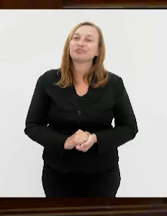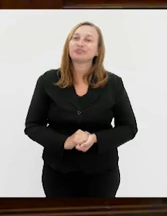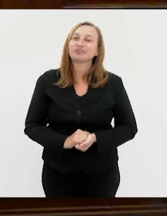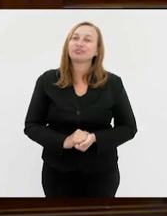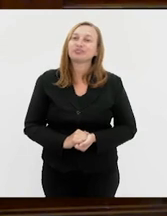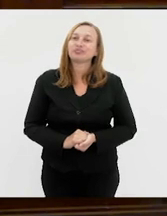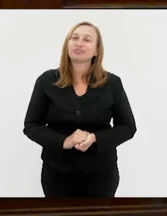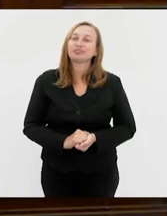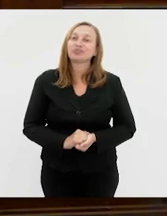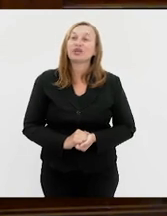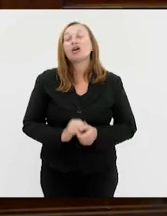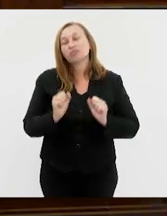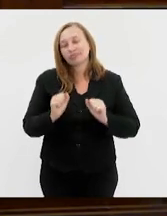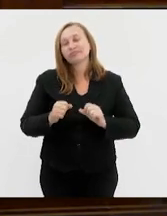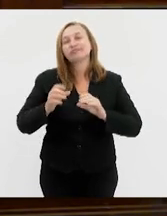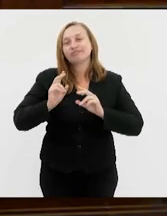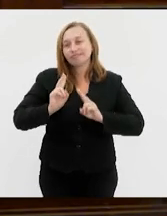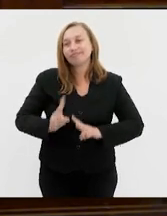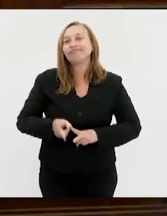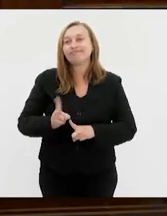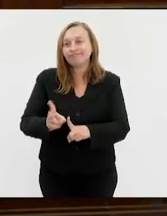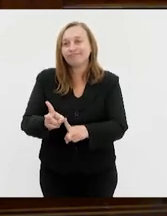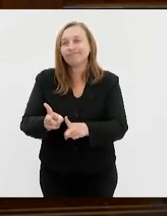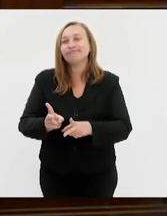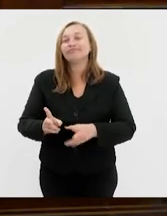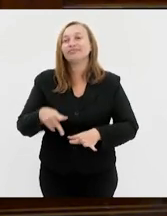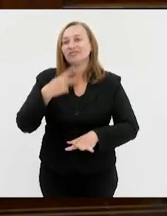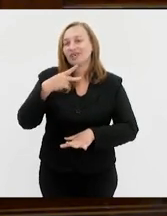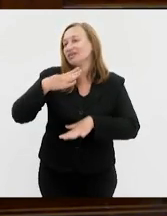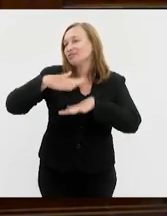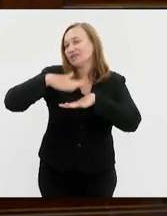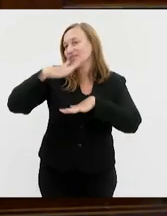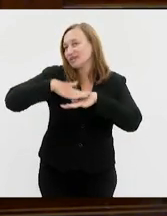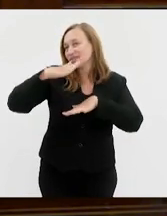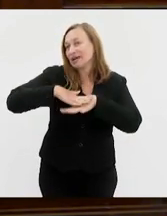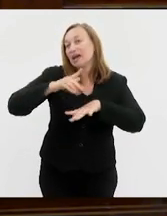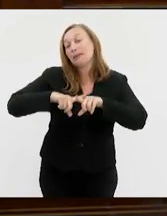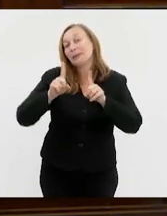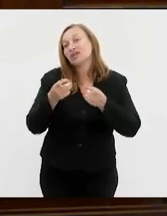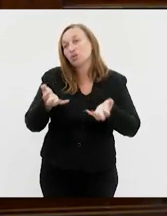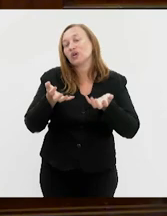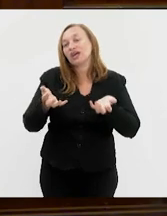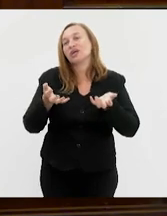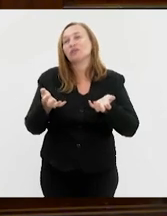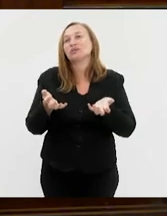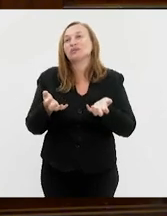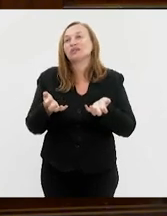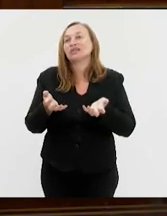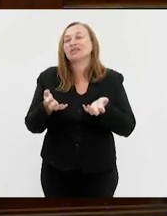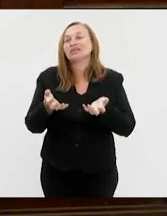a gente podia continuar aqui falando muito e tal, mais coisas, mas eu quero aqui